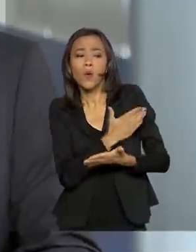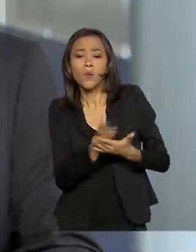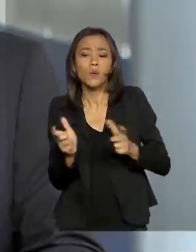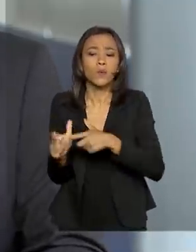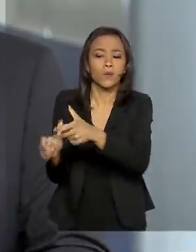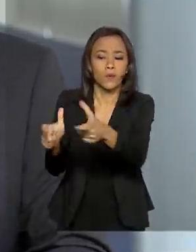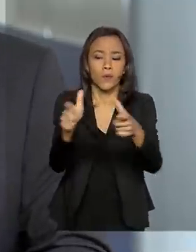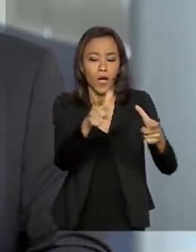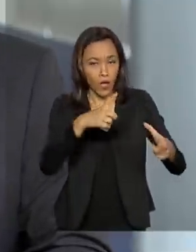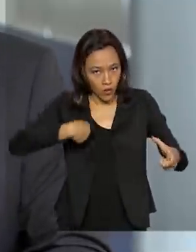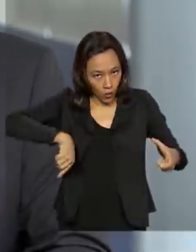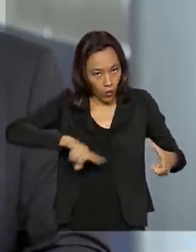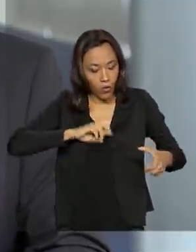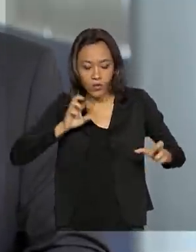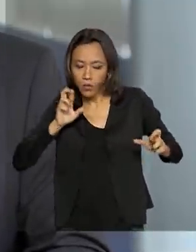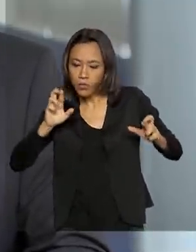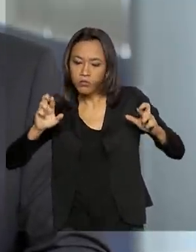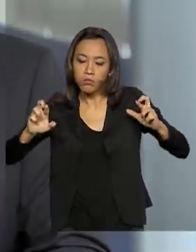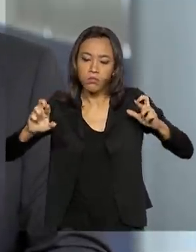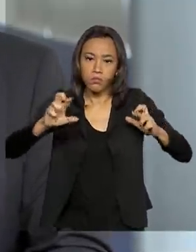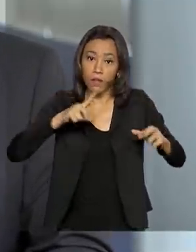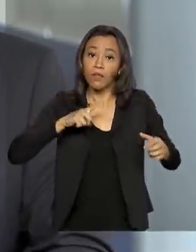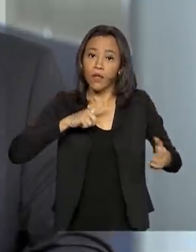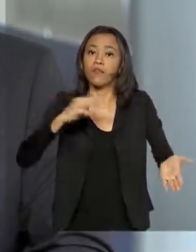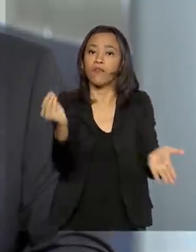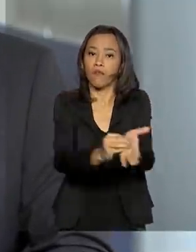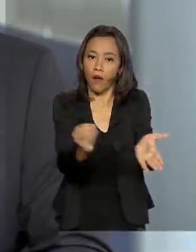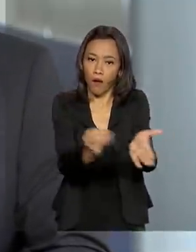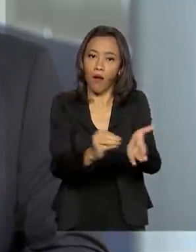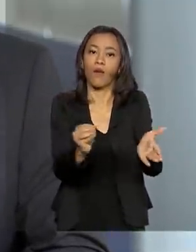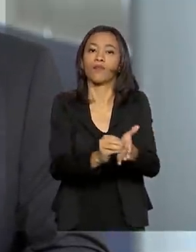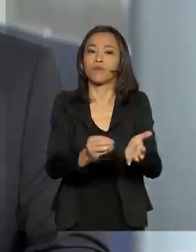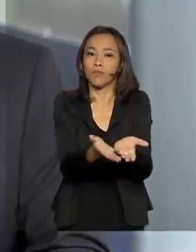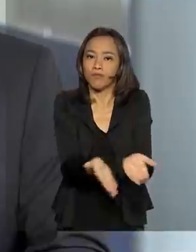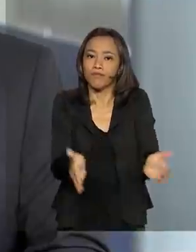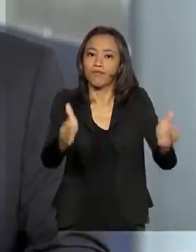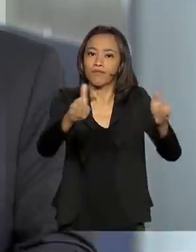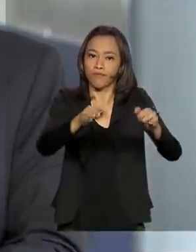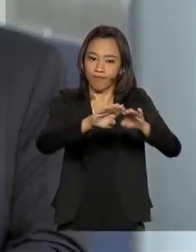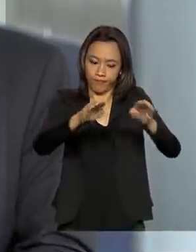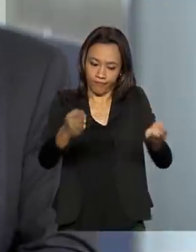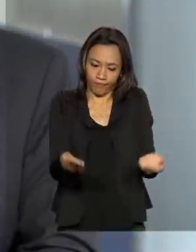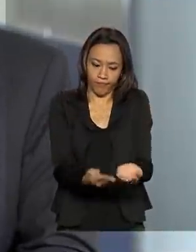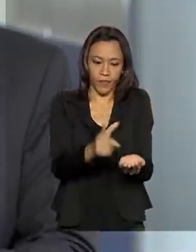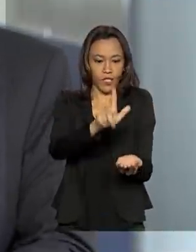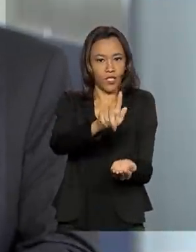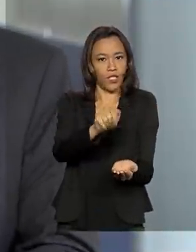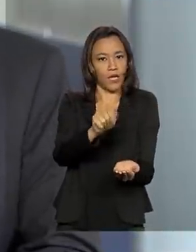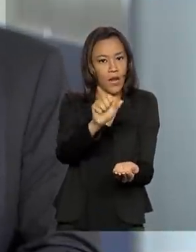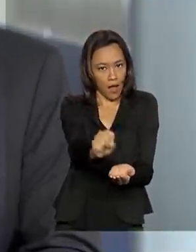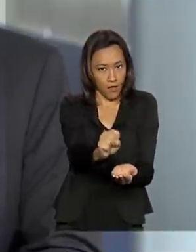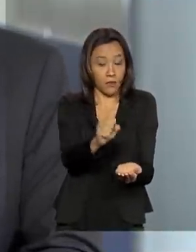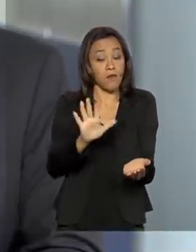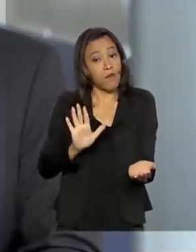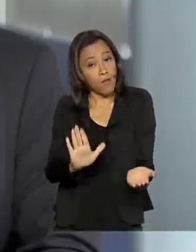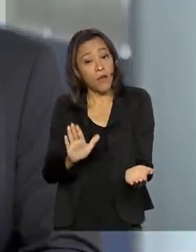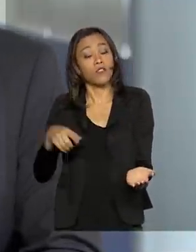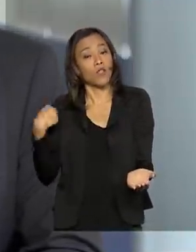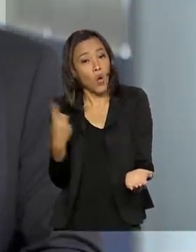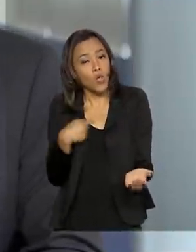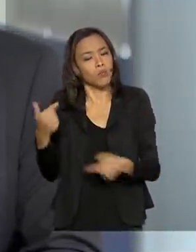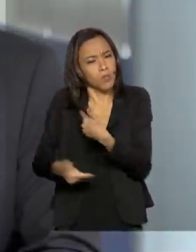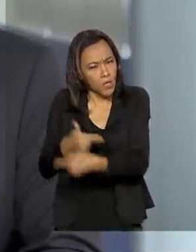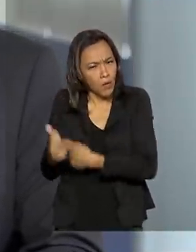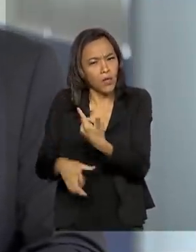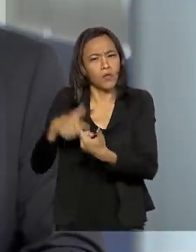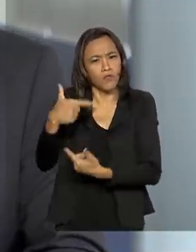nós estamos monitorando, houve falta no abastecimento. Mas, como eu disse, nós estamos trabalhando 24